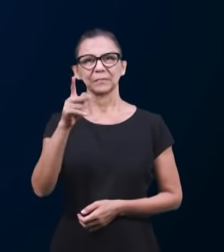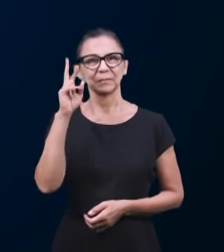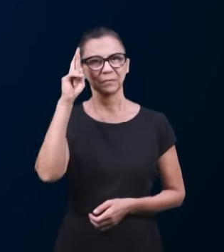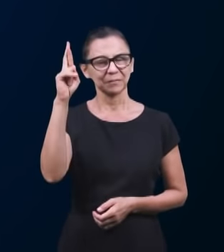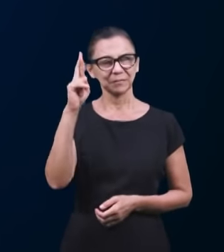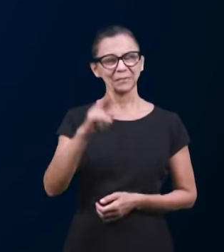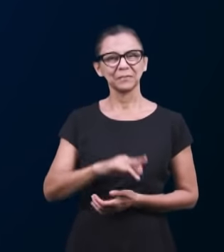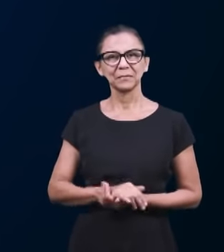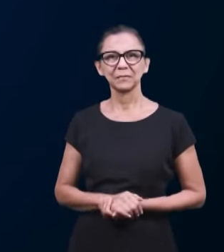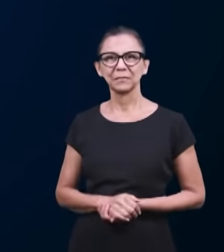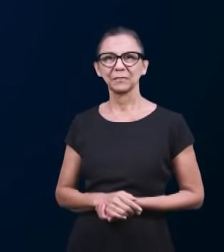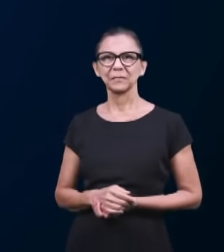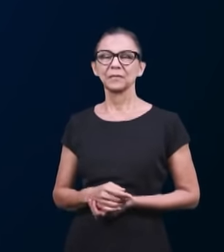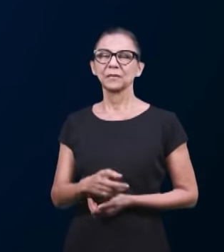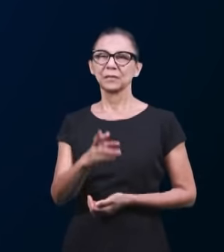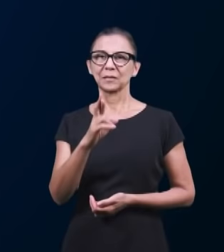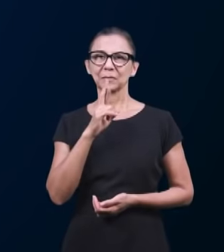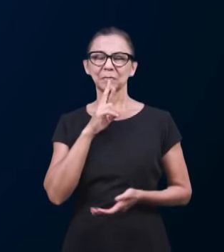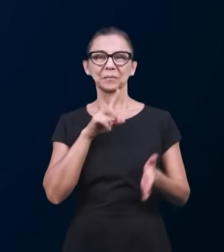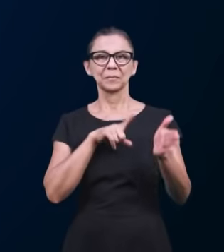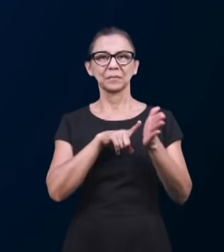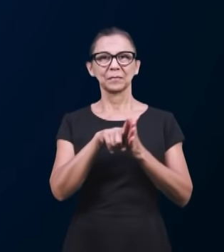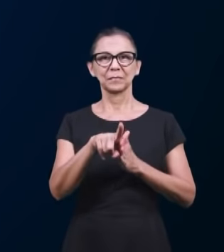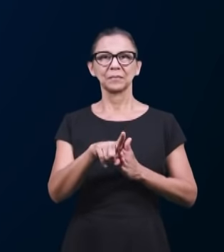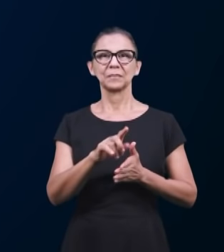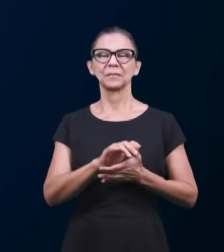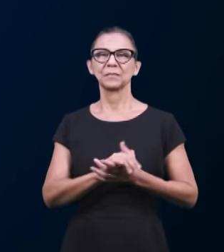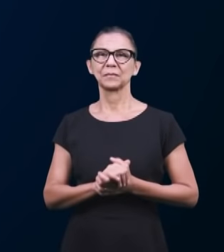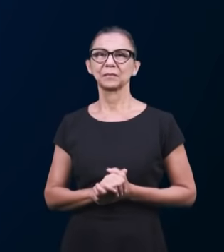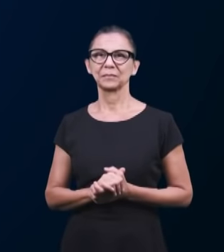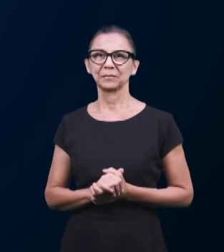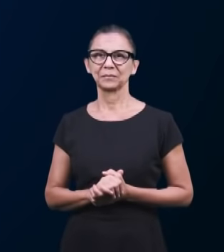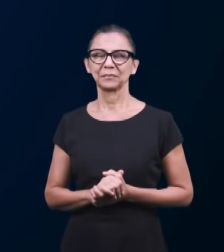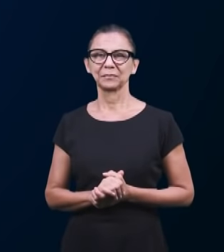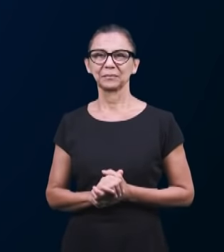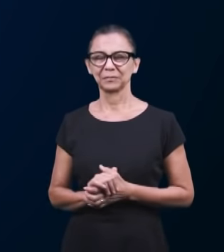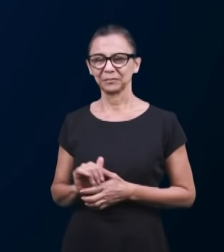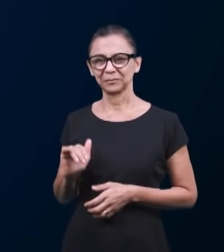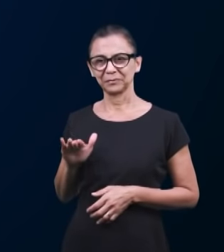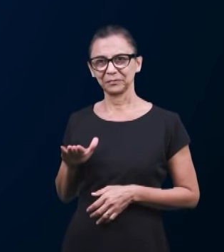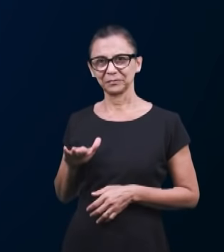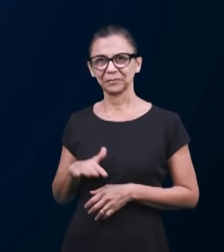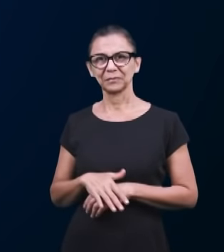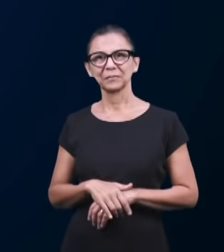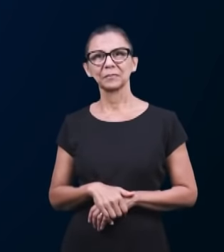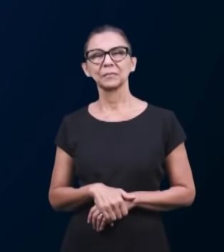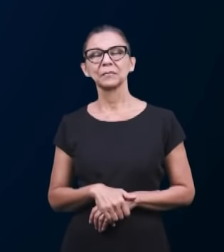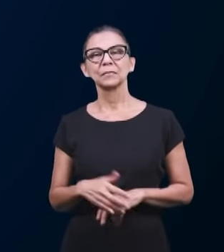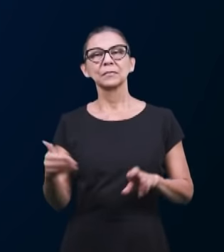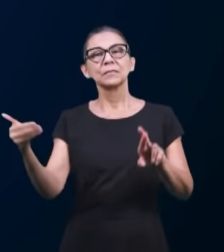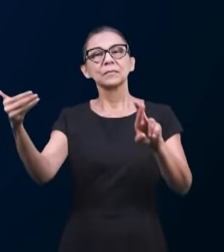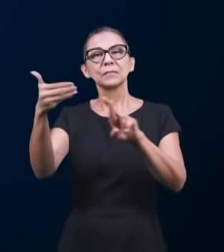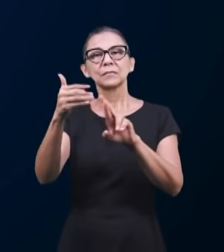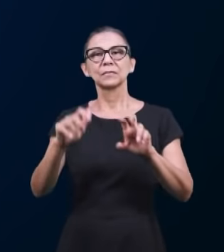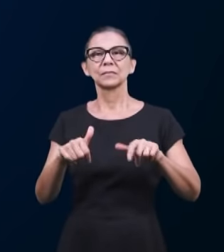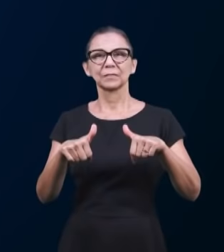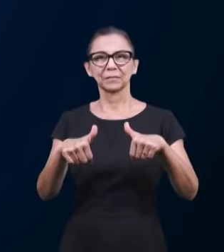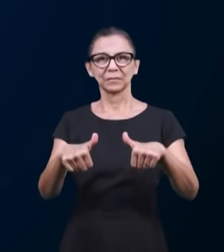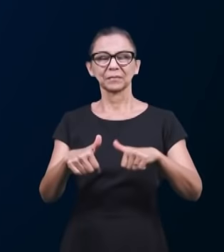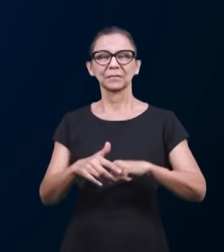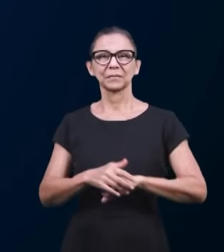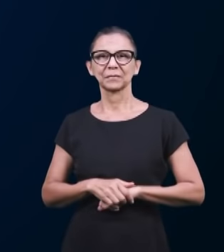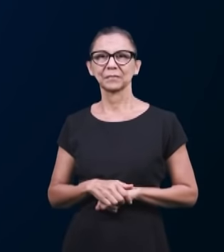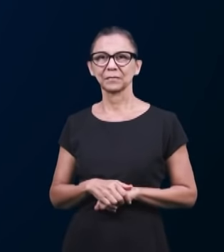Até irmãos. Hoje eu vou responder a pergunta das crianças. Referindo-se ao